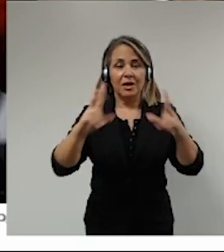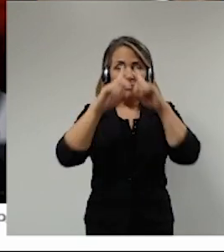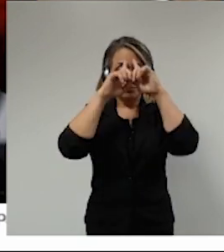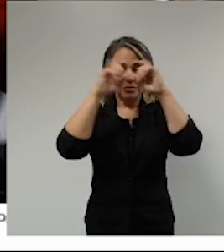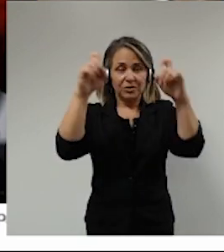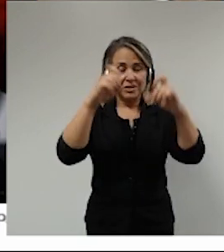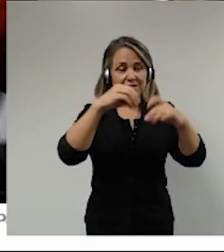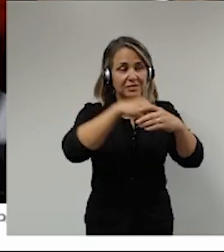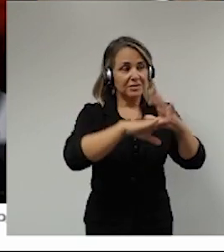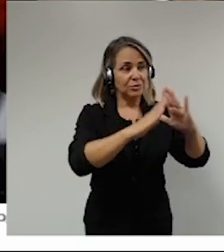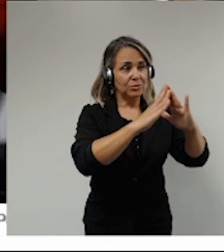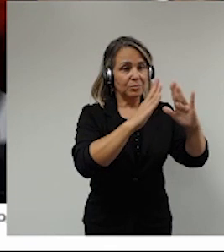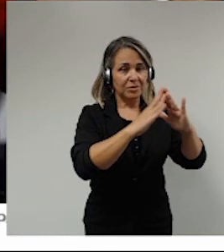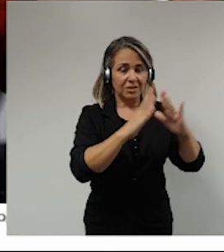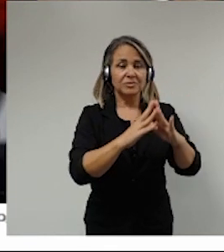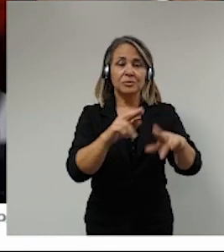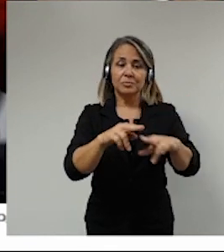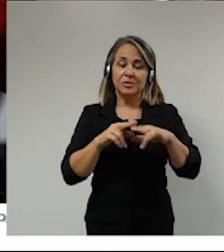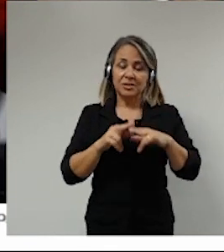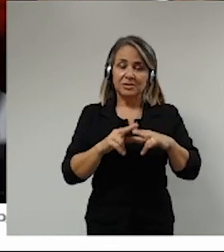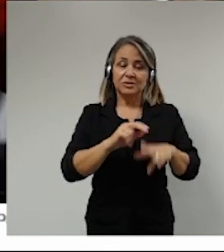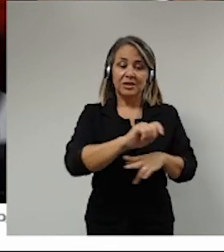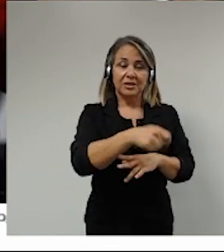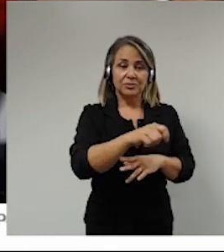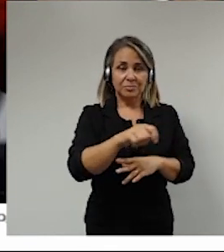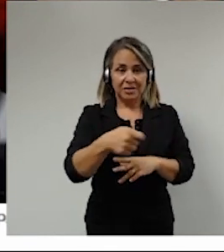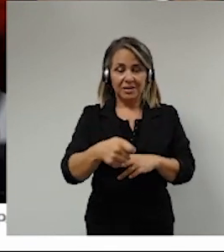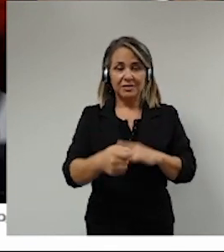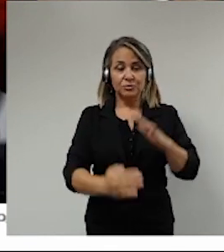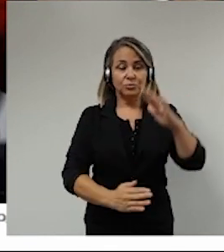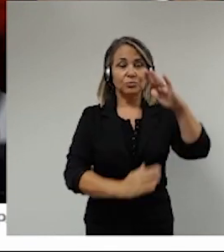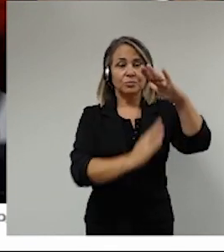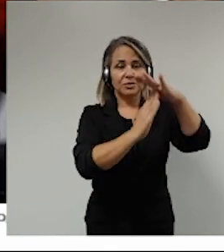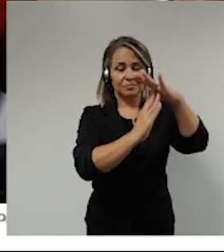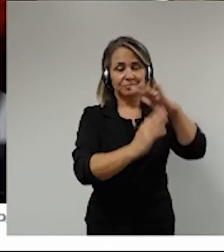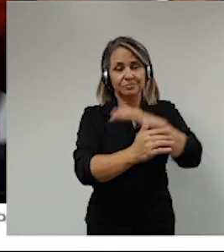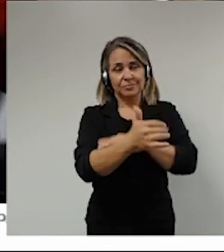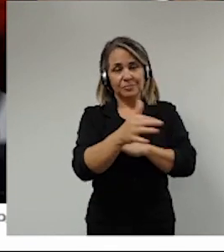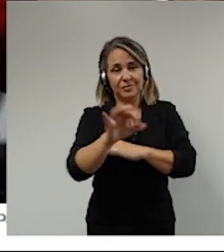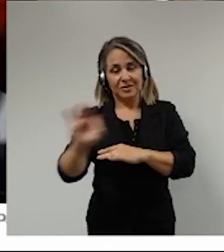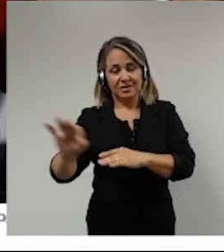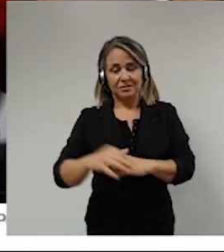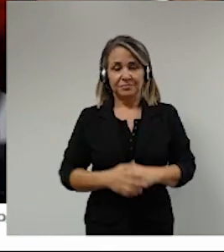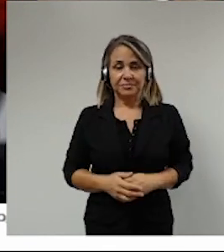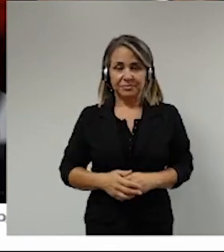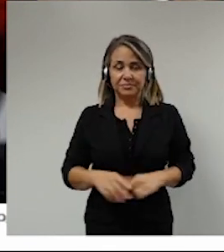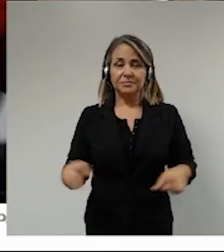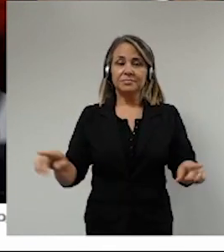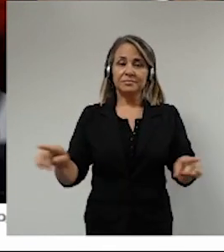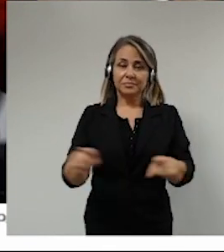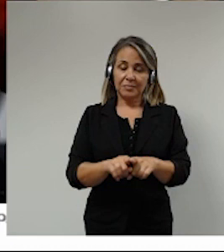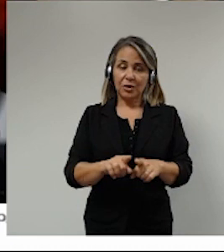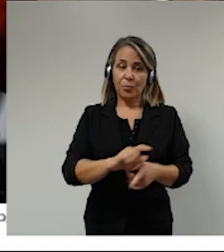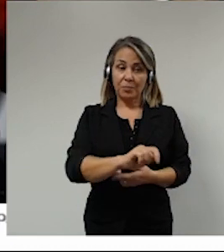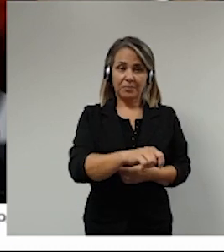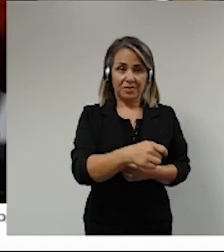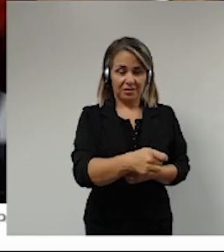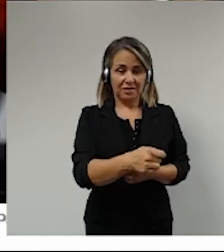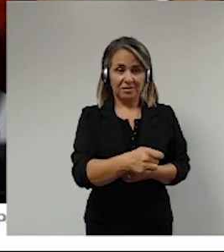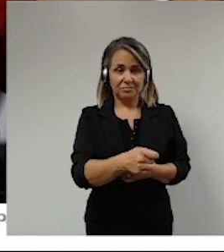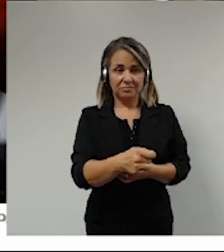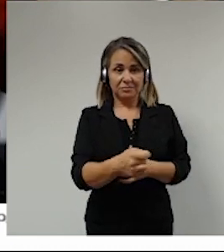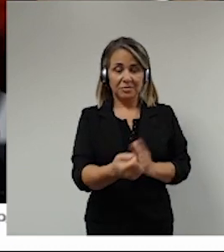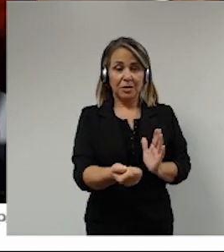Então, por esse motivo que as marcas ficaram nesse top 100. Uma marca curiosa que